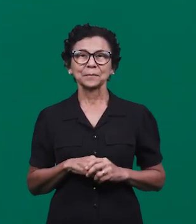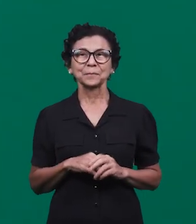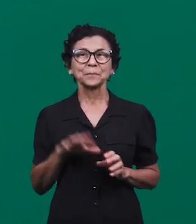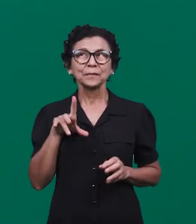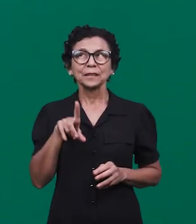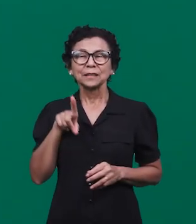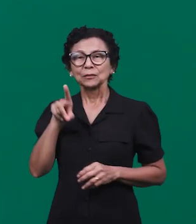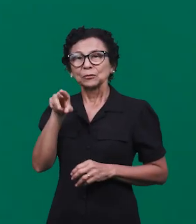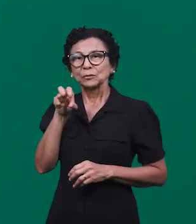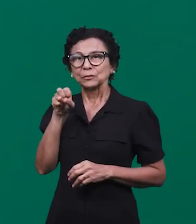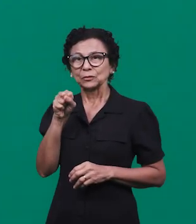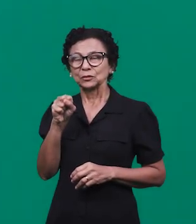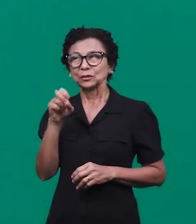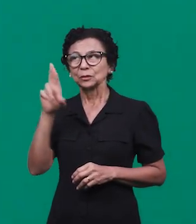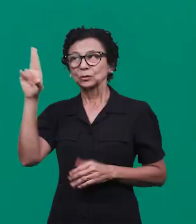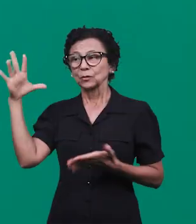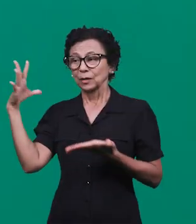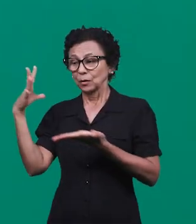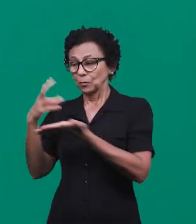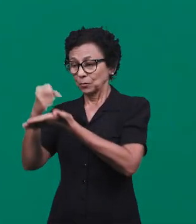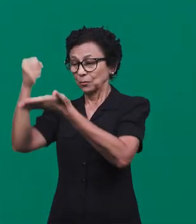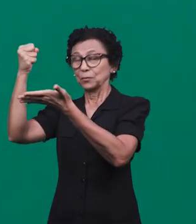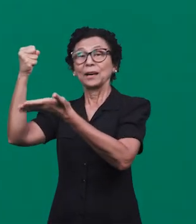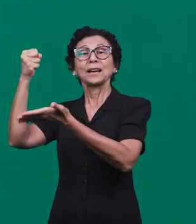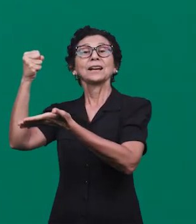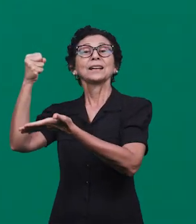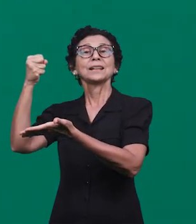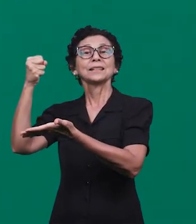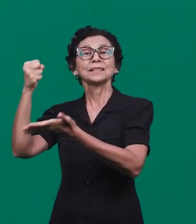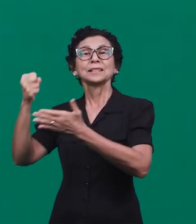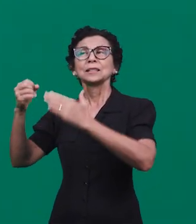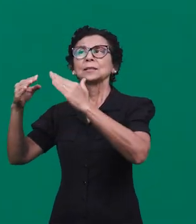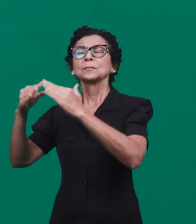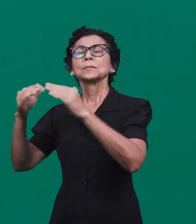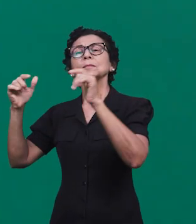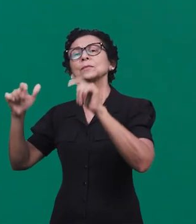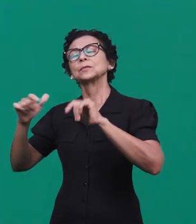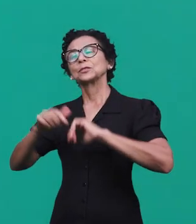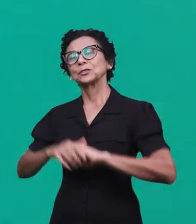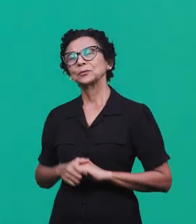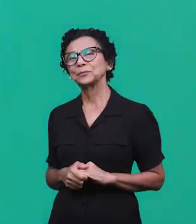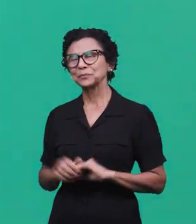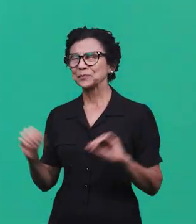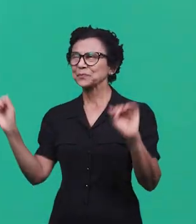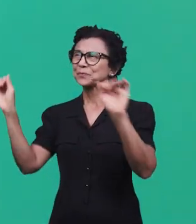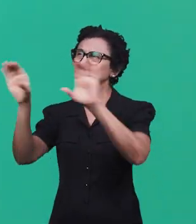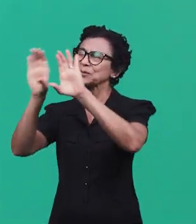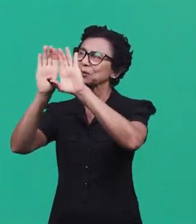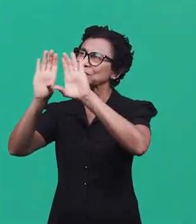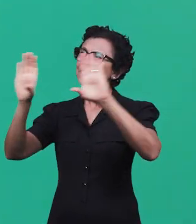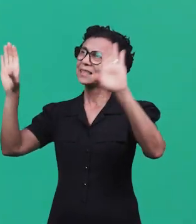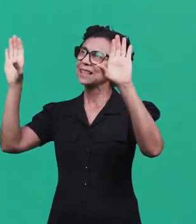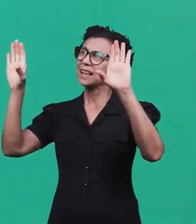seremos recolhidos. Isso mesmo, para morar, sabe onde? Morar no céu